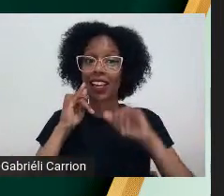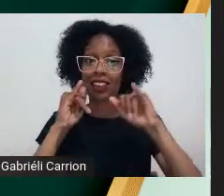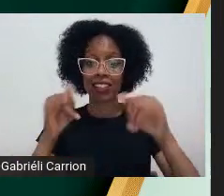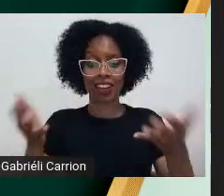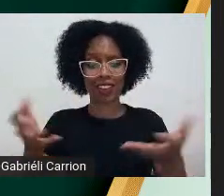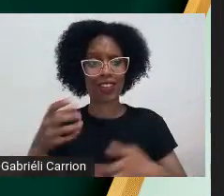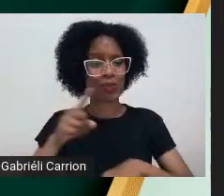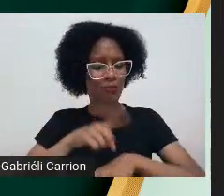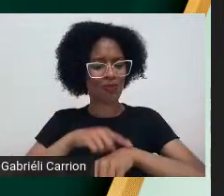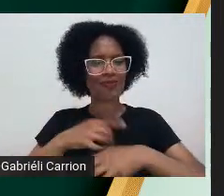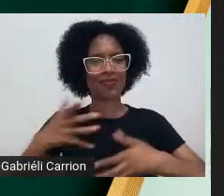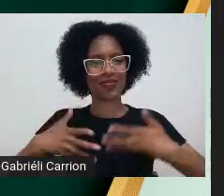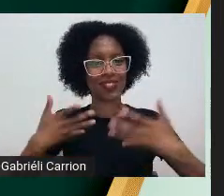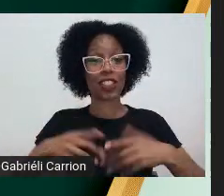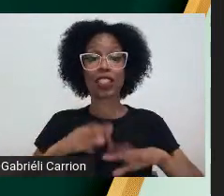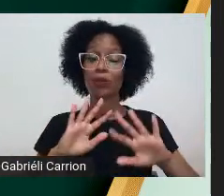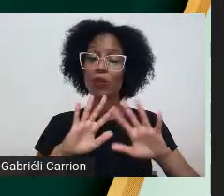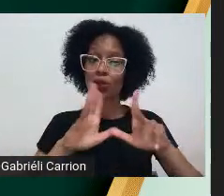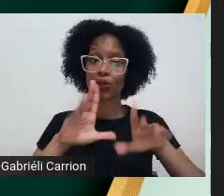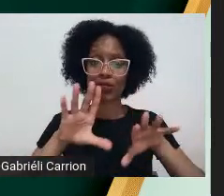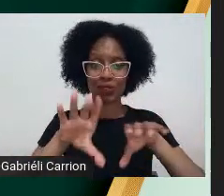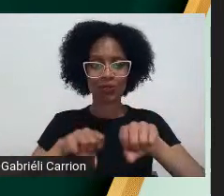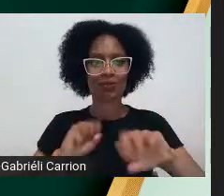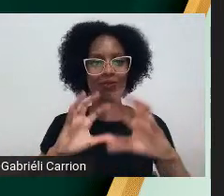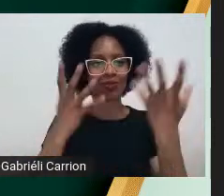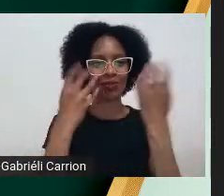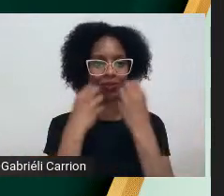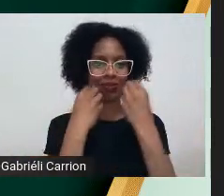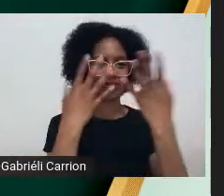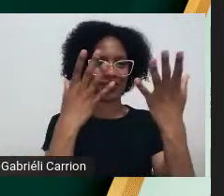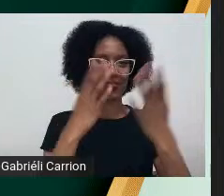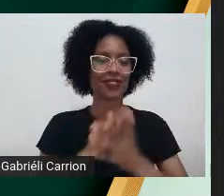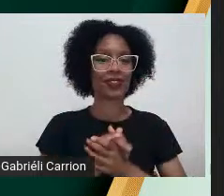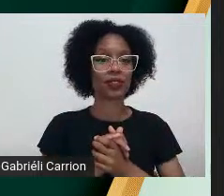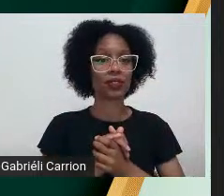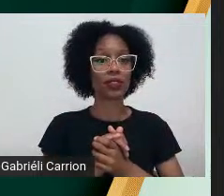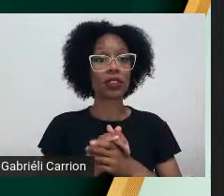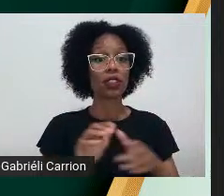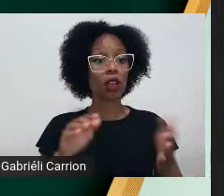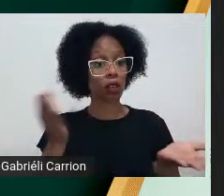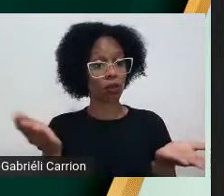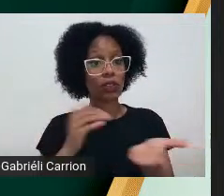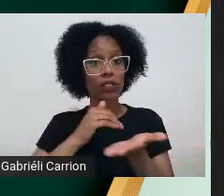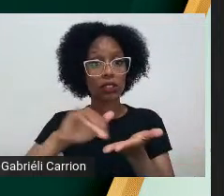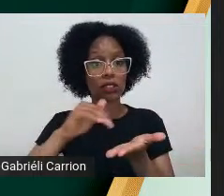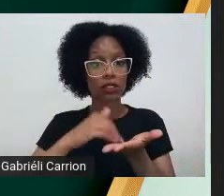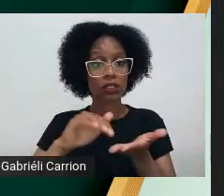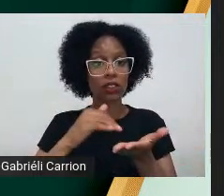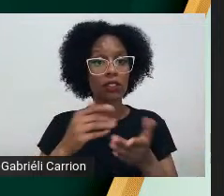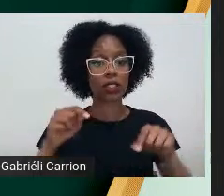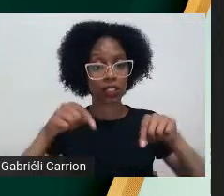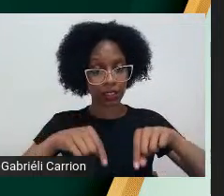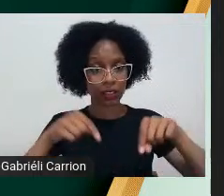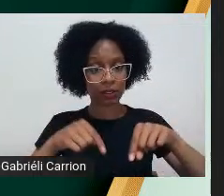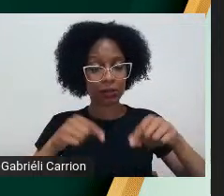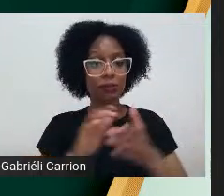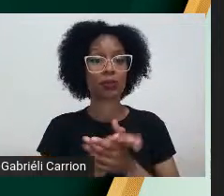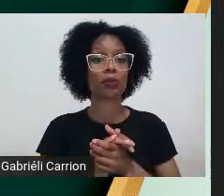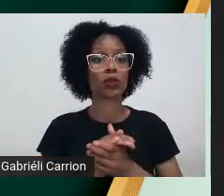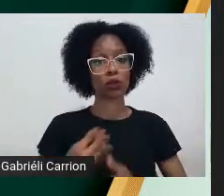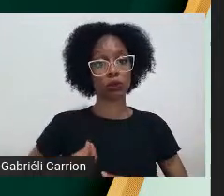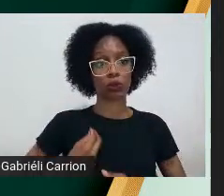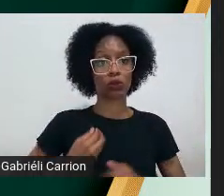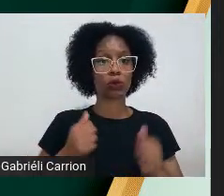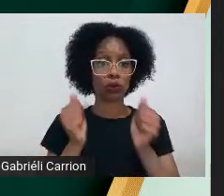tenhamos todos uma boa cerimônia. Para secretariar esta solenidade, contamos com a presença de Leandro